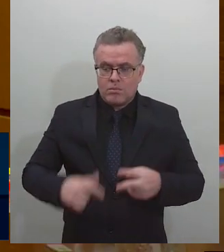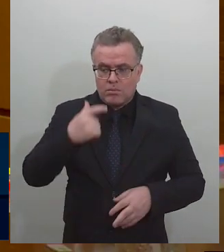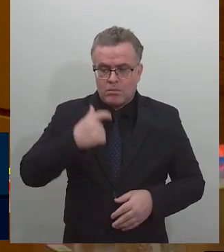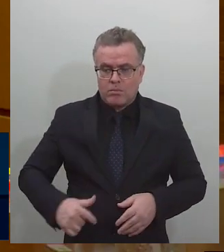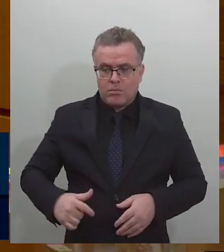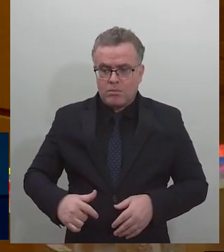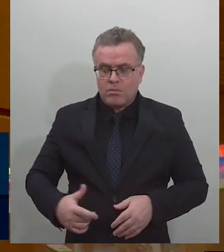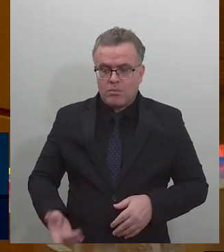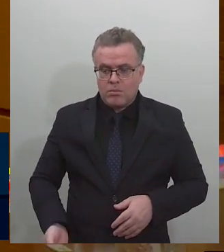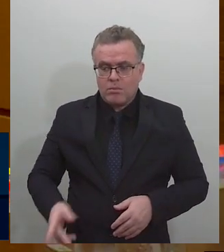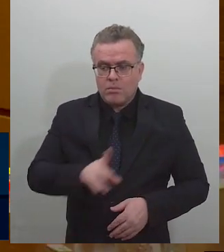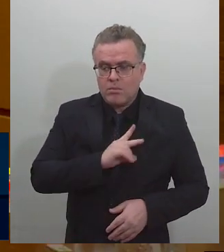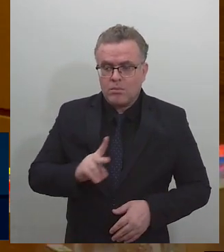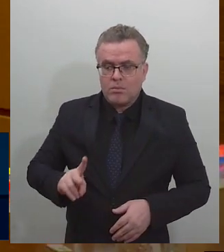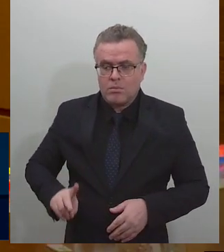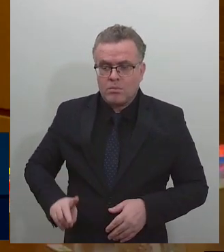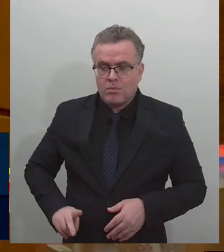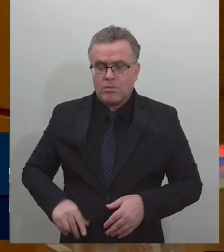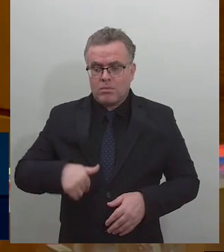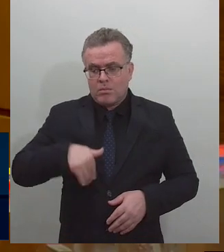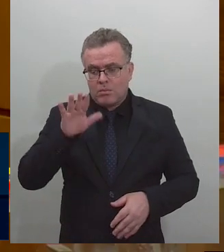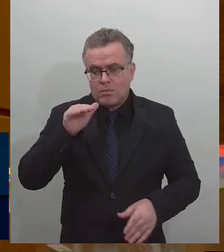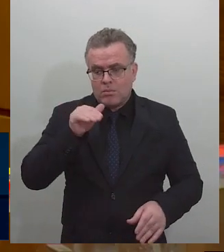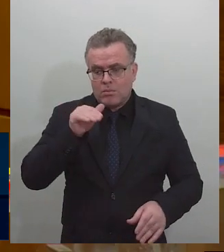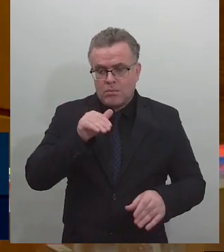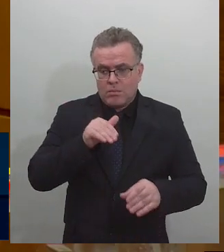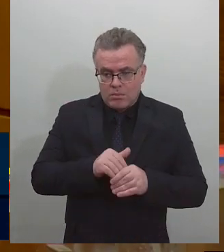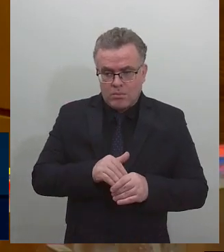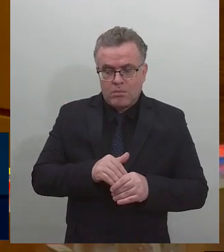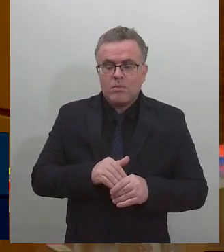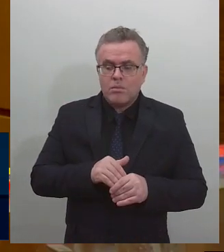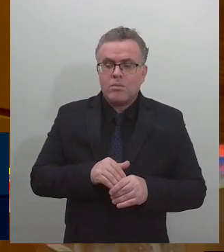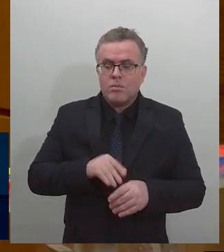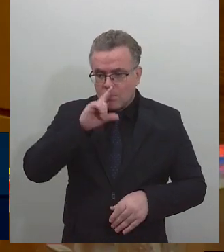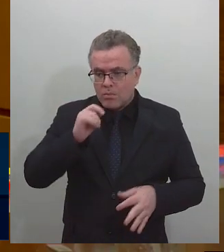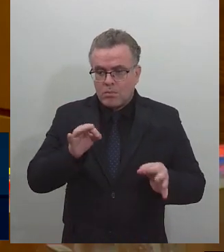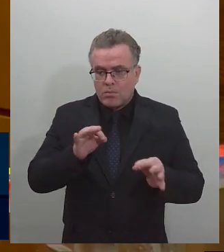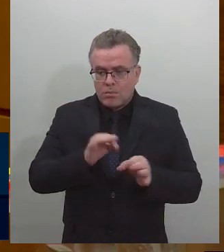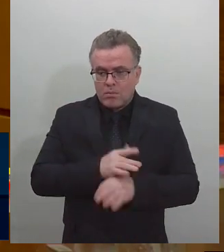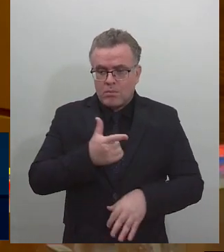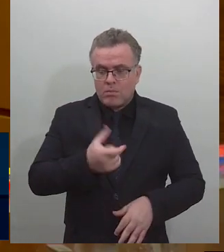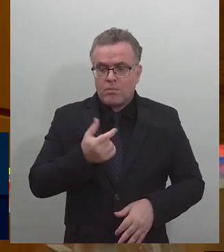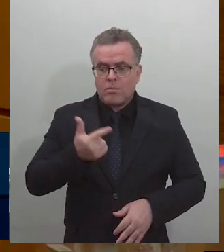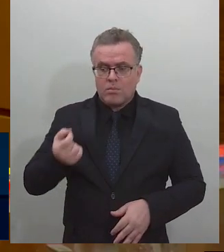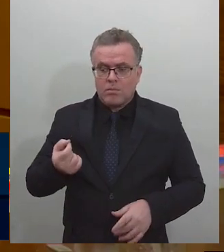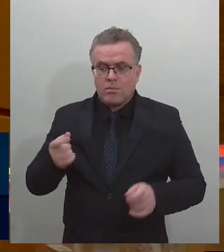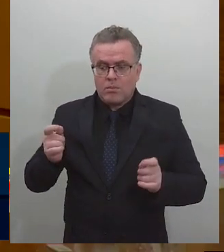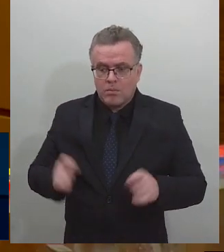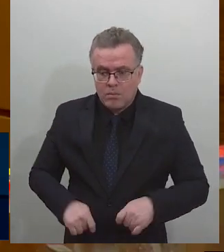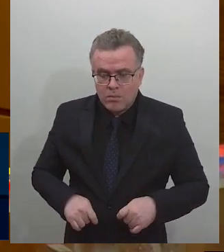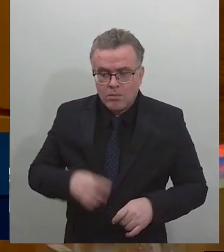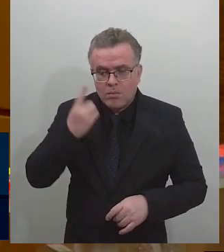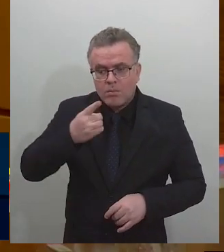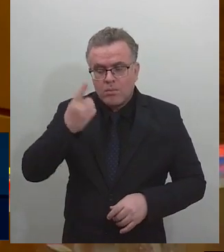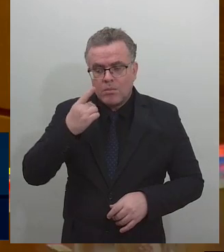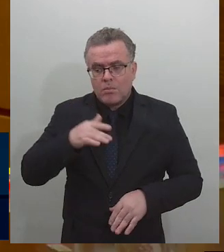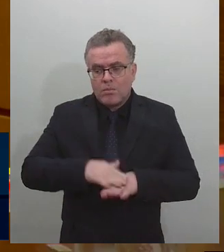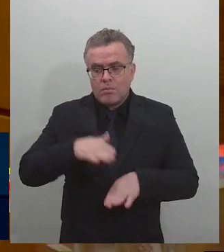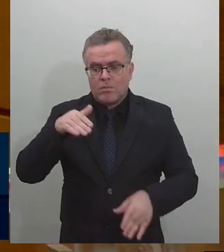mais votada de Aracaju em 2020 e a deputada mais votada de novo em Aracaju no